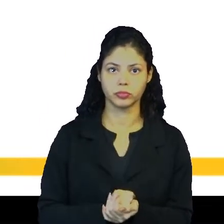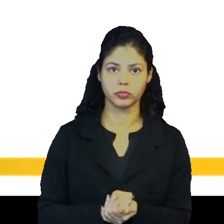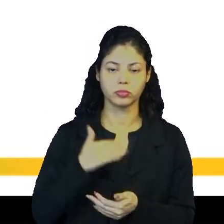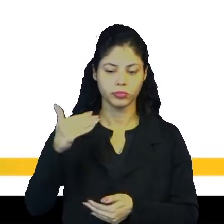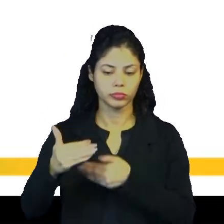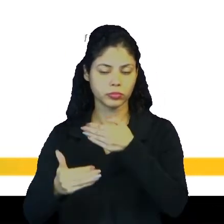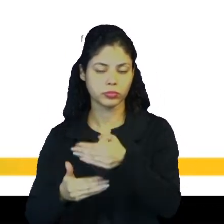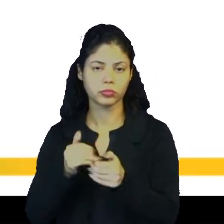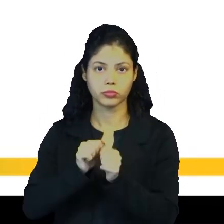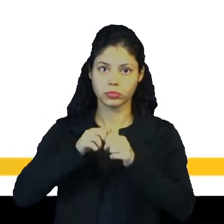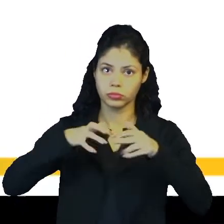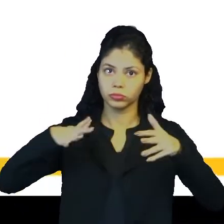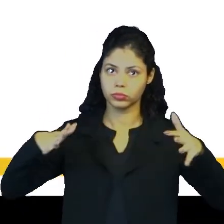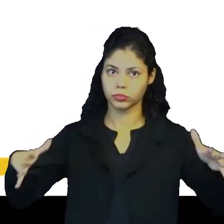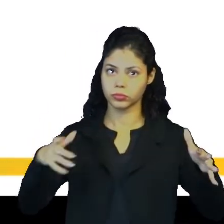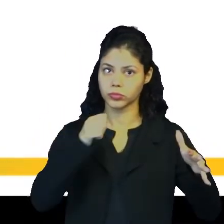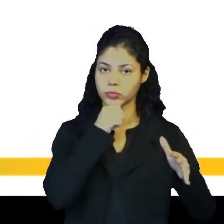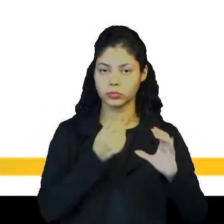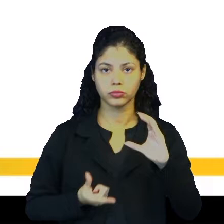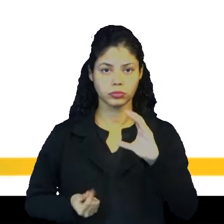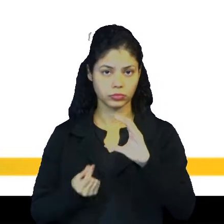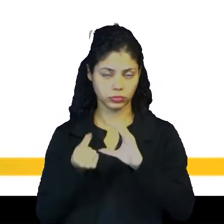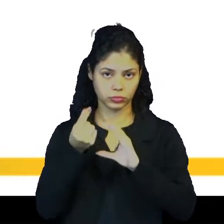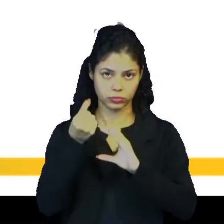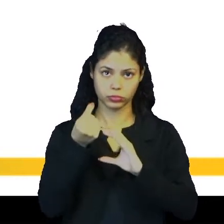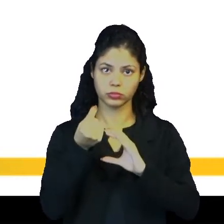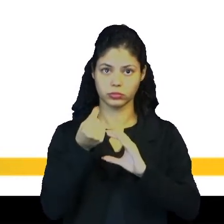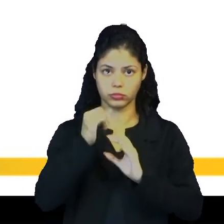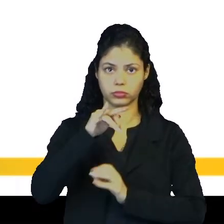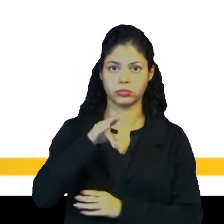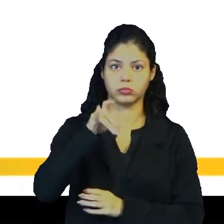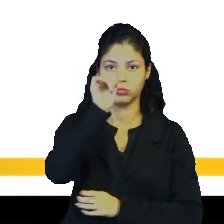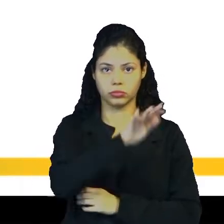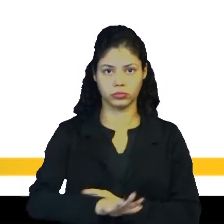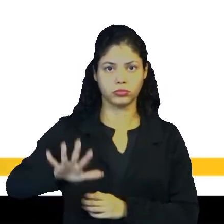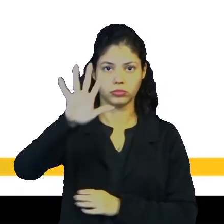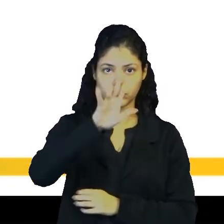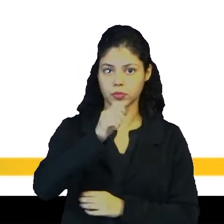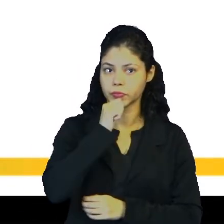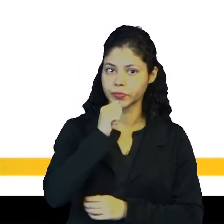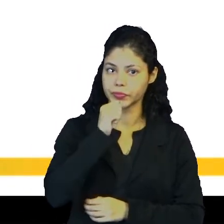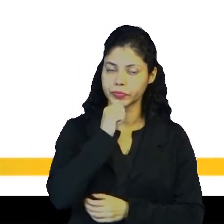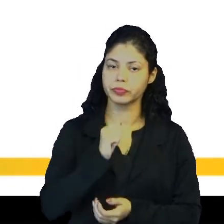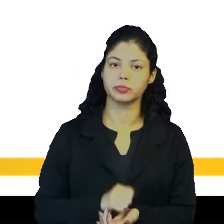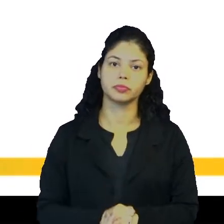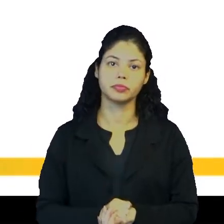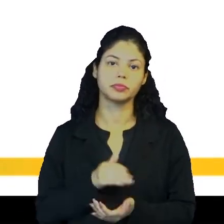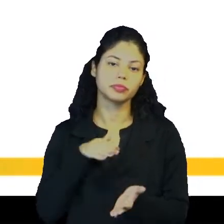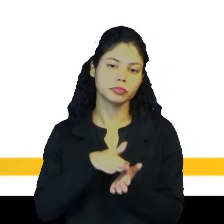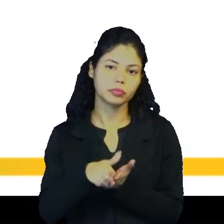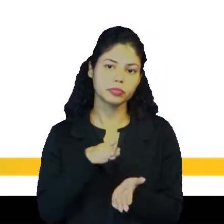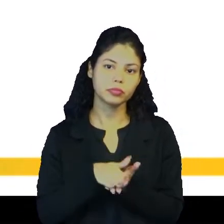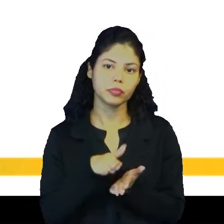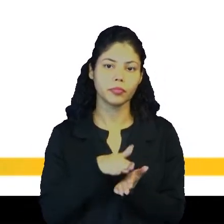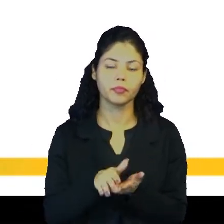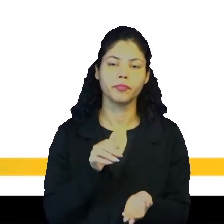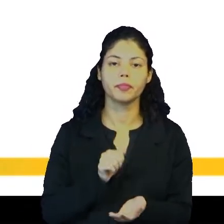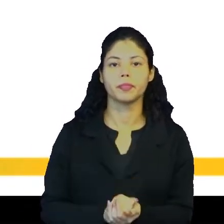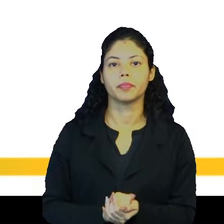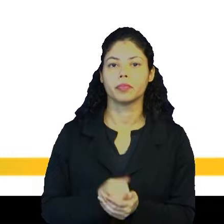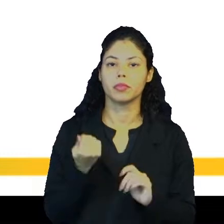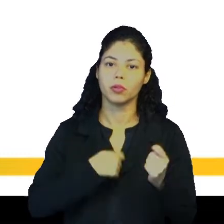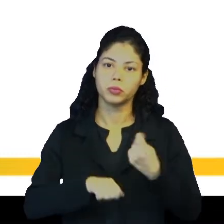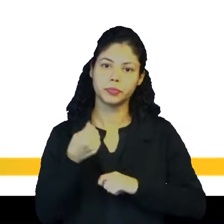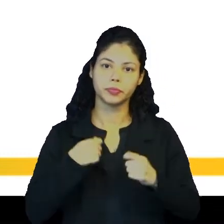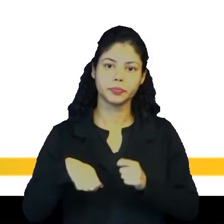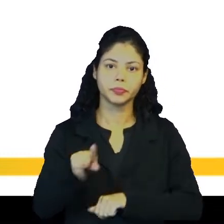longo ciclo expansivo do capitalismo internacional, pôde beneficiar-se dos investimentos, imprimir um ciclo expansivo à